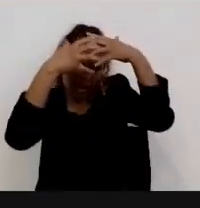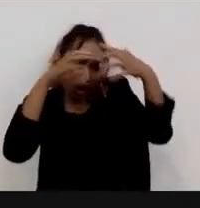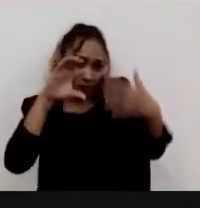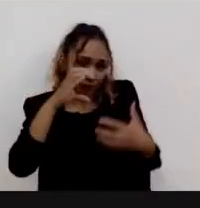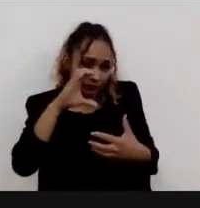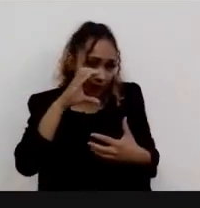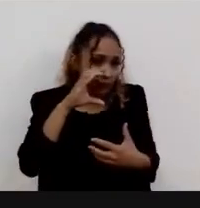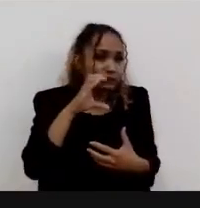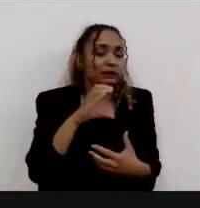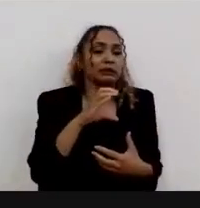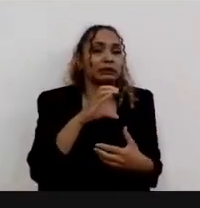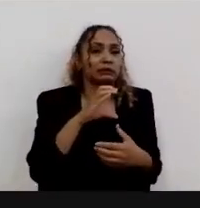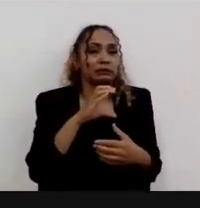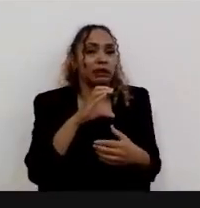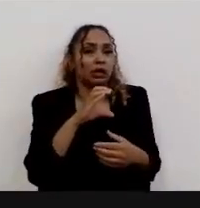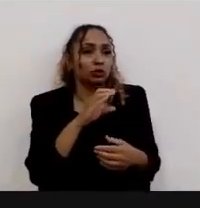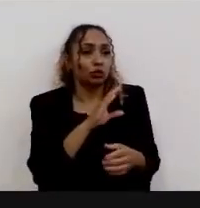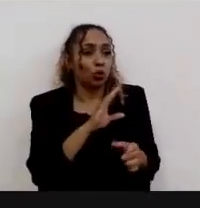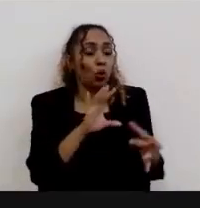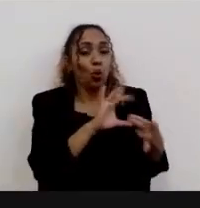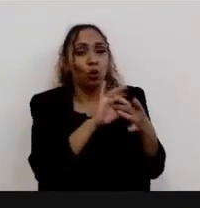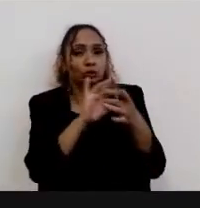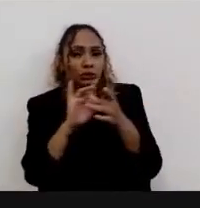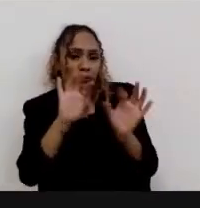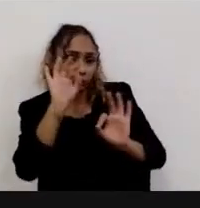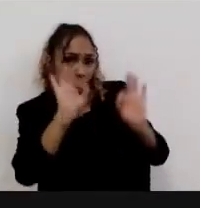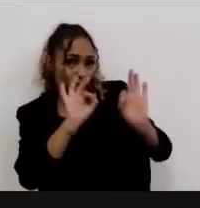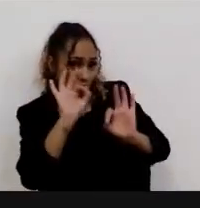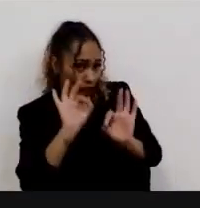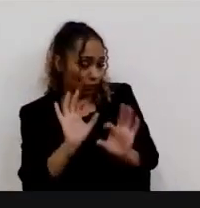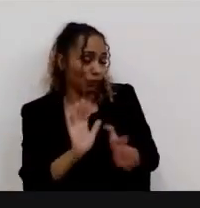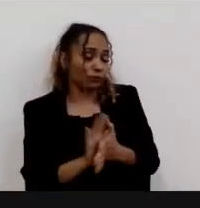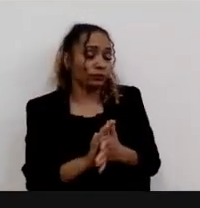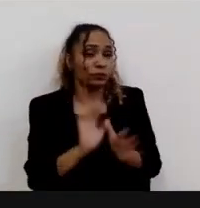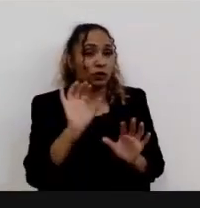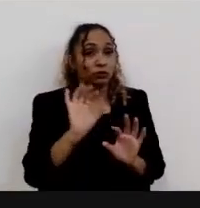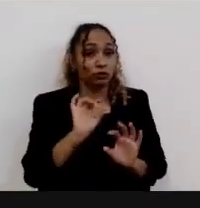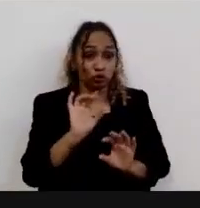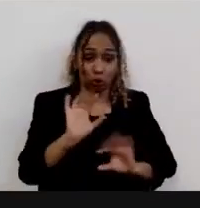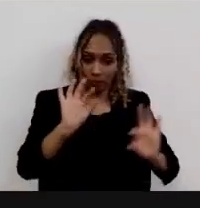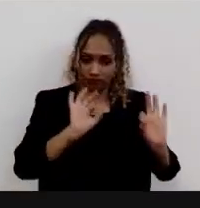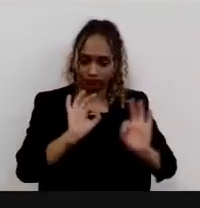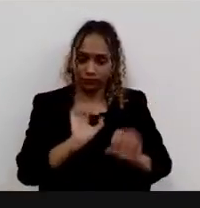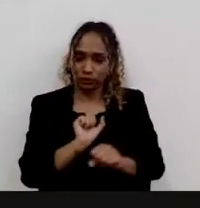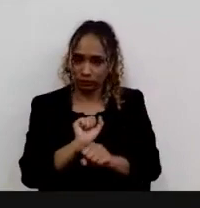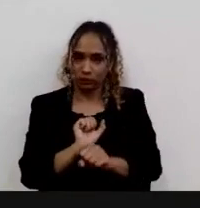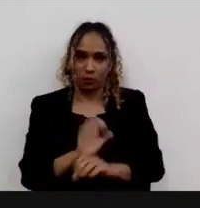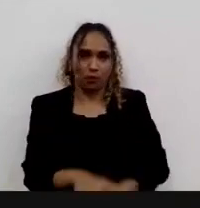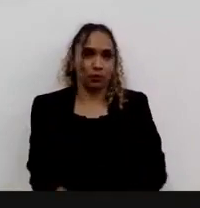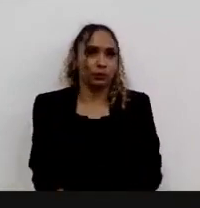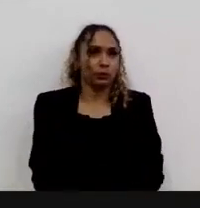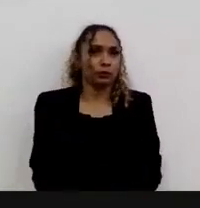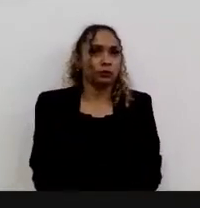Contexto Organizacional. Deixa eu só me organizar aqui.